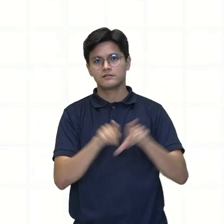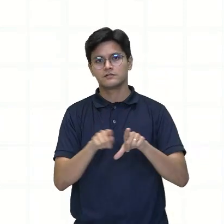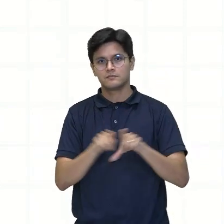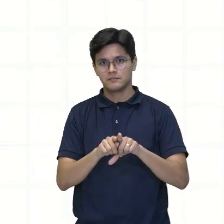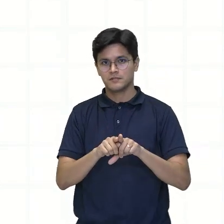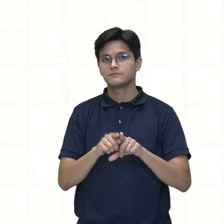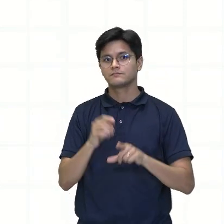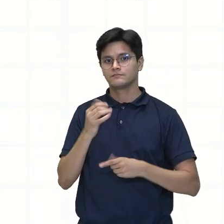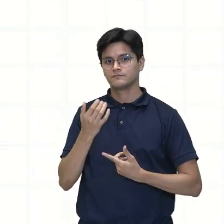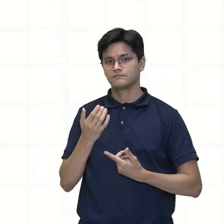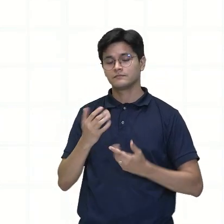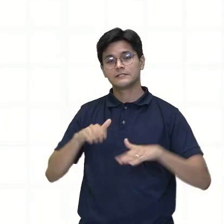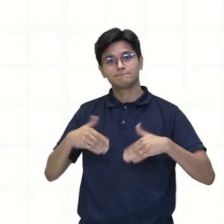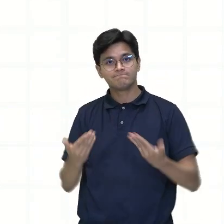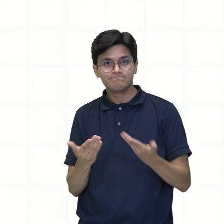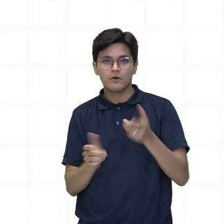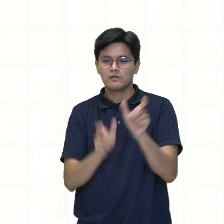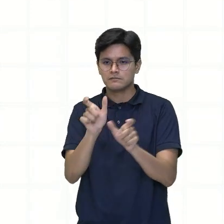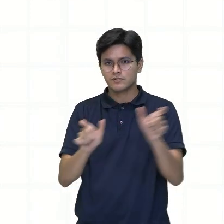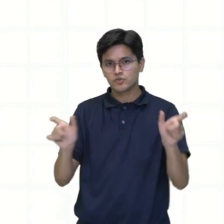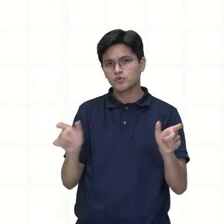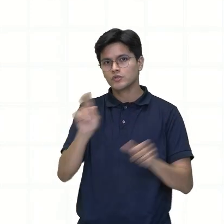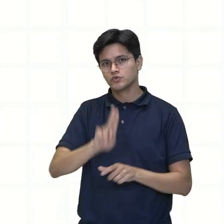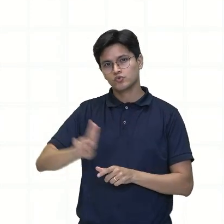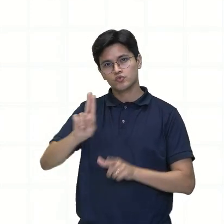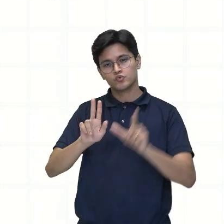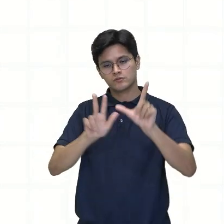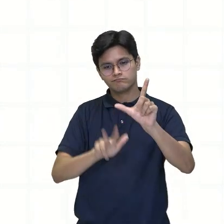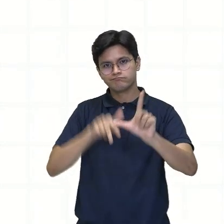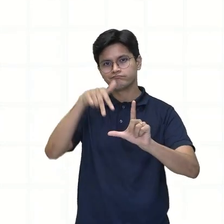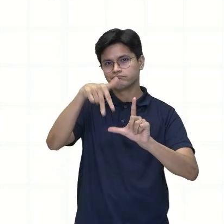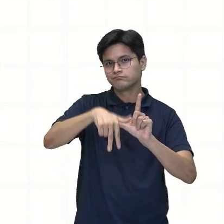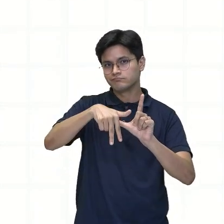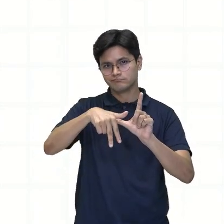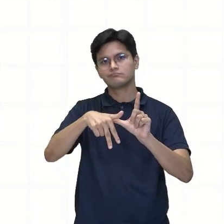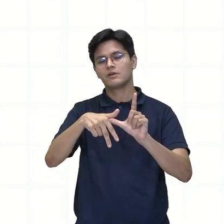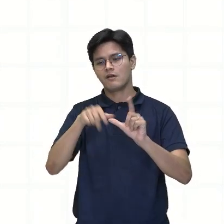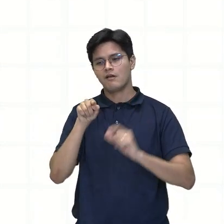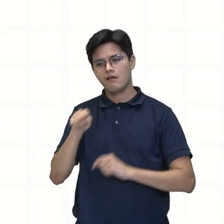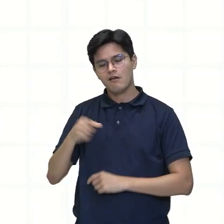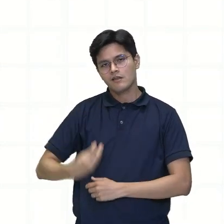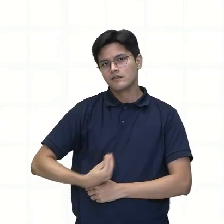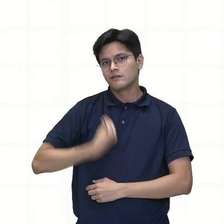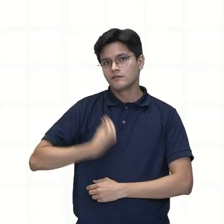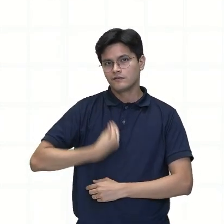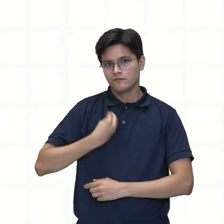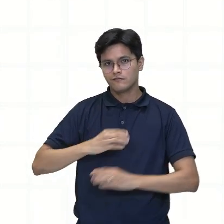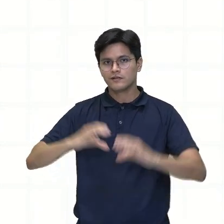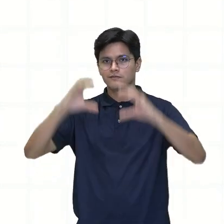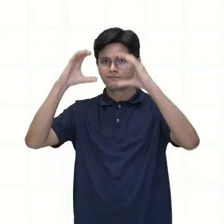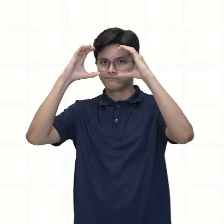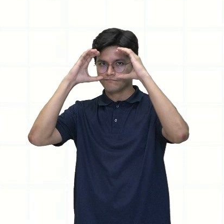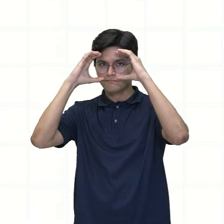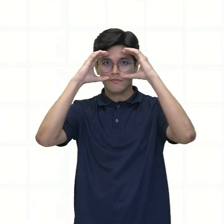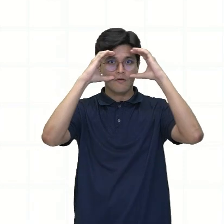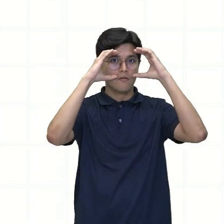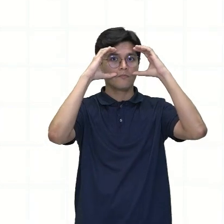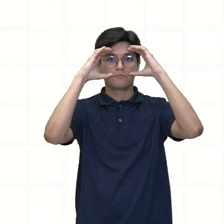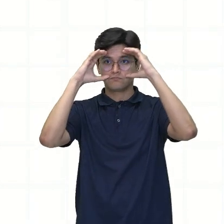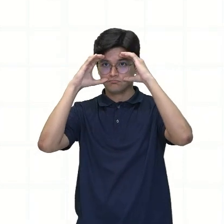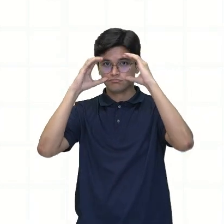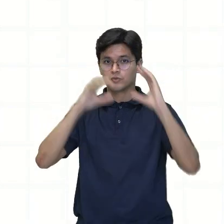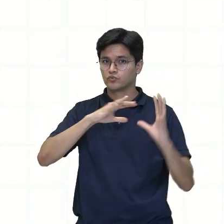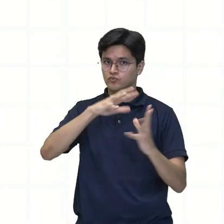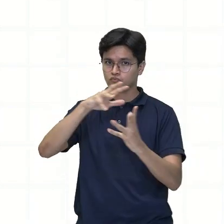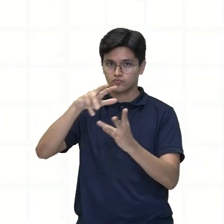Então, esses usuários do Metaverse, eles moram, live, né? Vivem in a digital realm, with